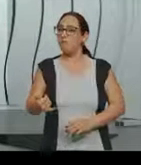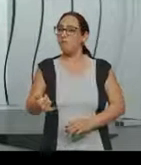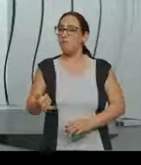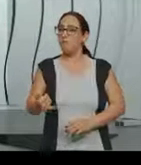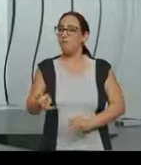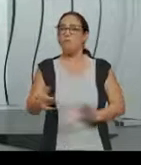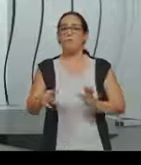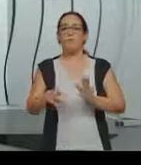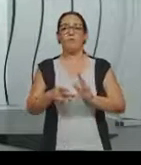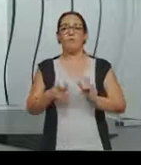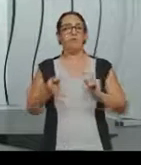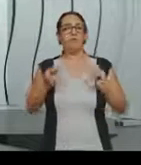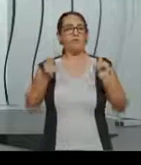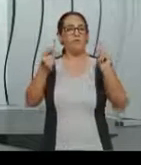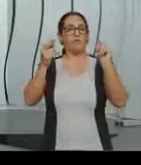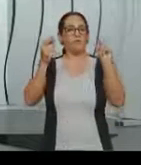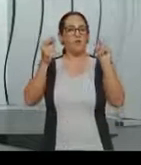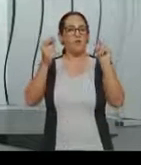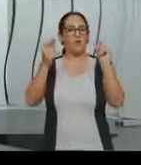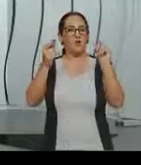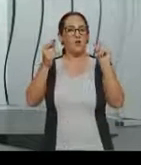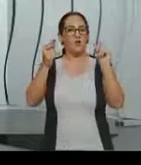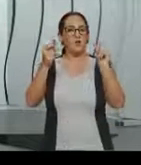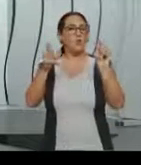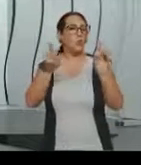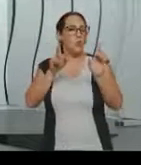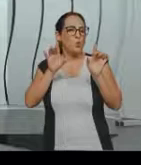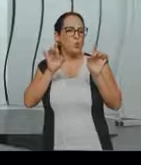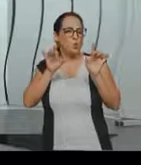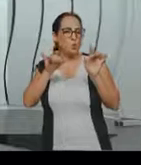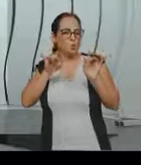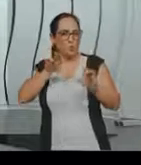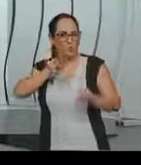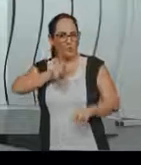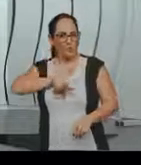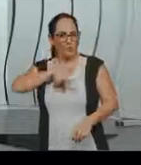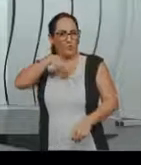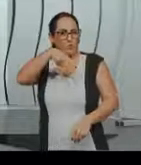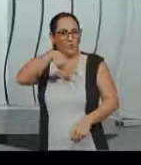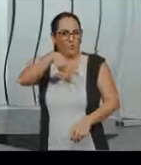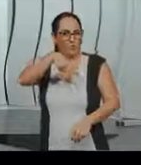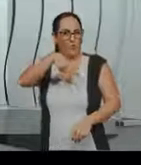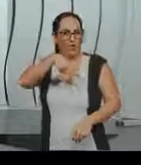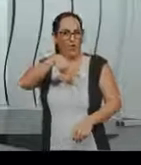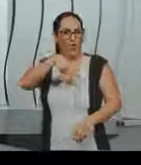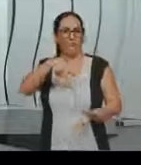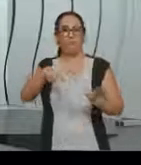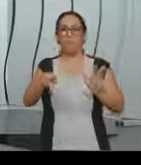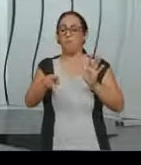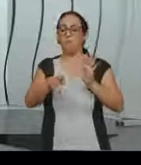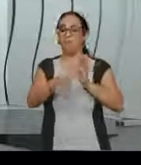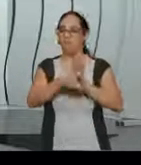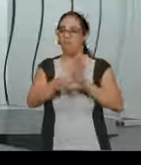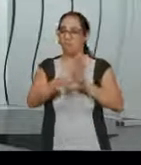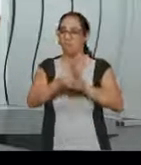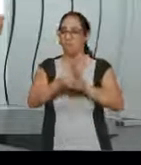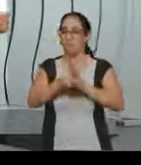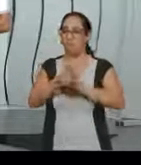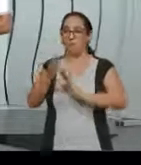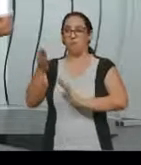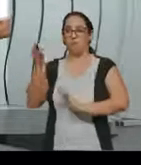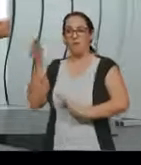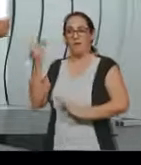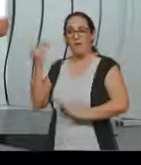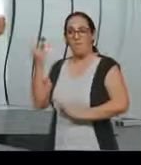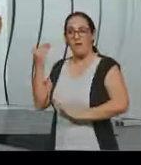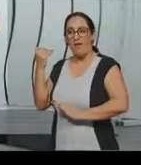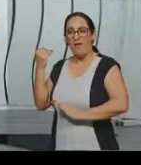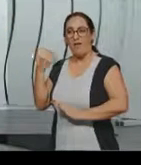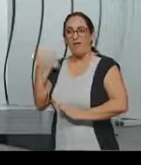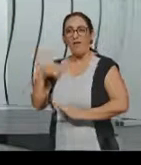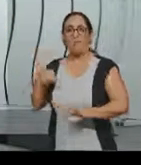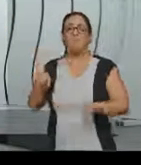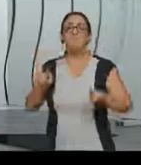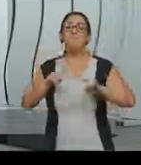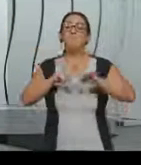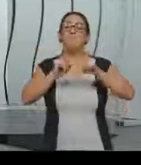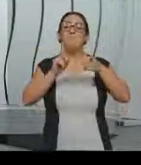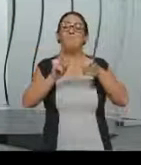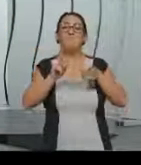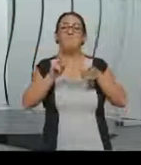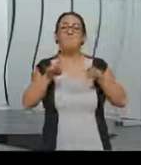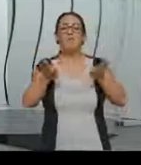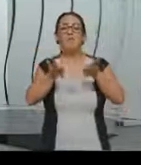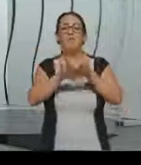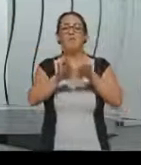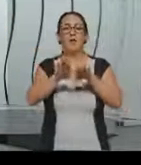de enriquecimento, não só para Portugal, que era a nossa metrópole no período colonial, né? Como também para as pessoas